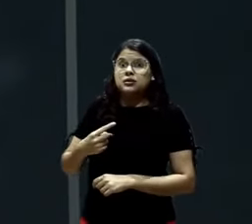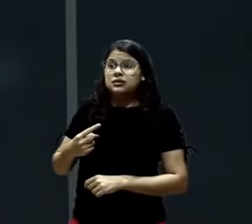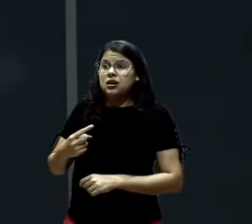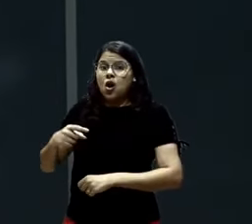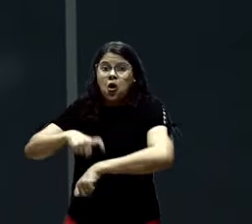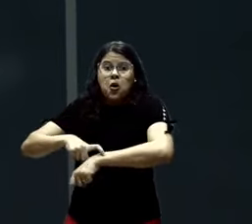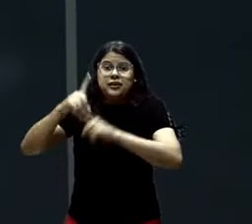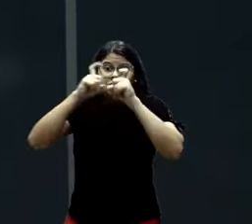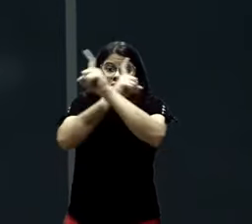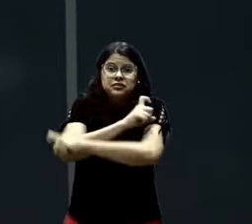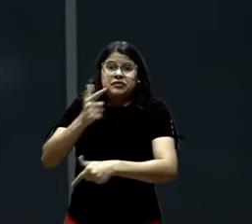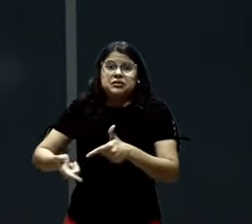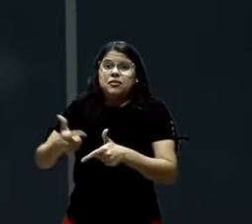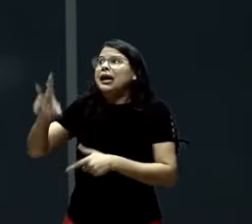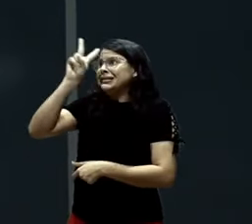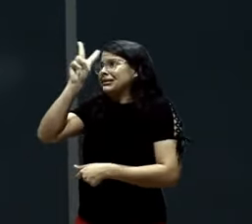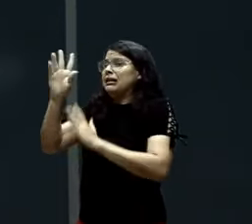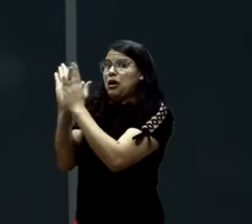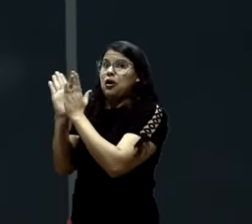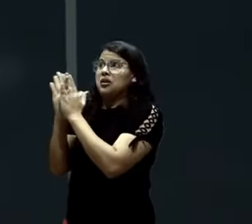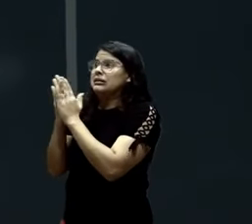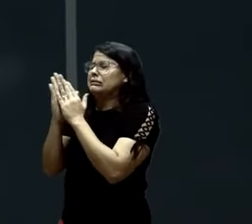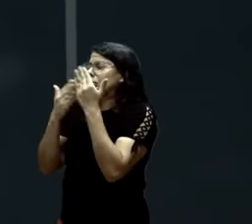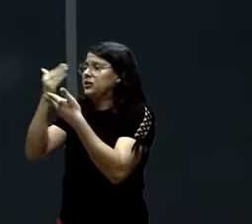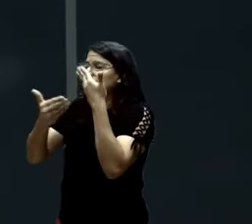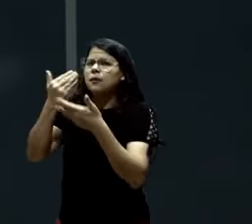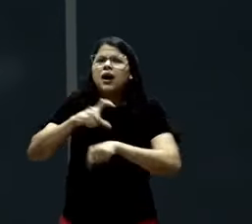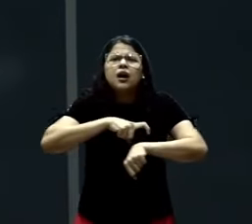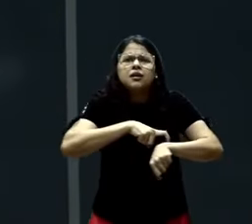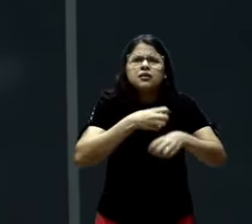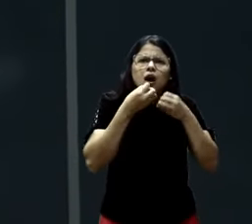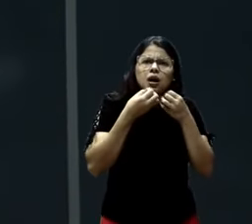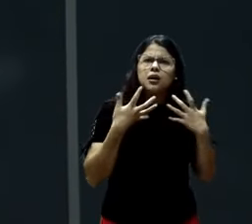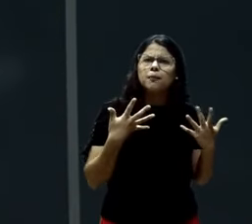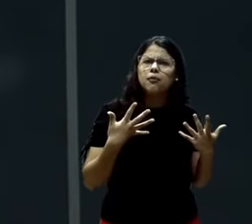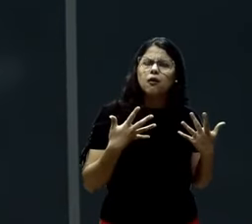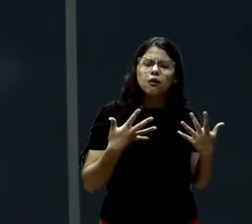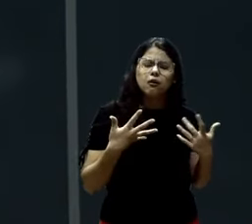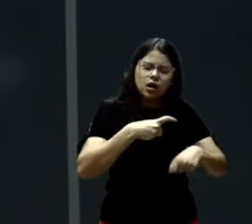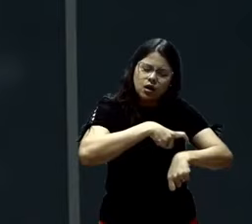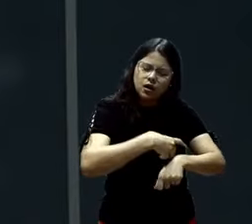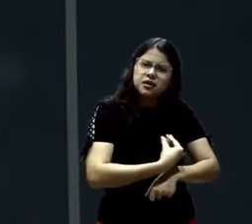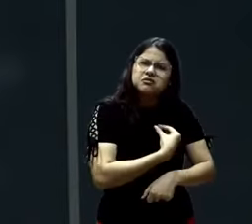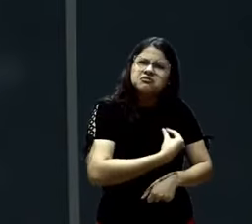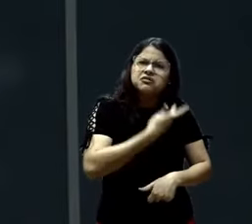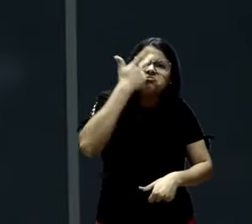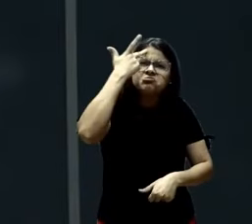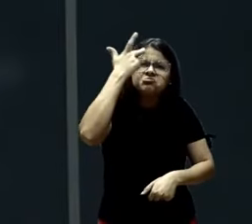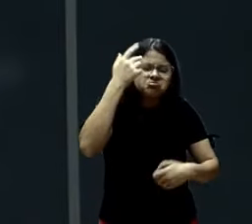E nos momentos bons, Às vezes isso passa